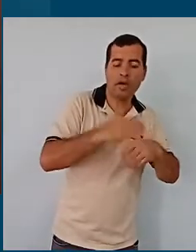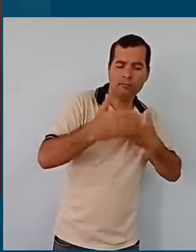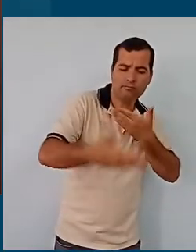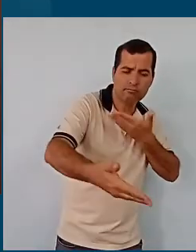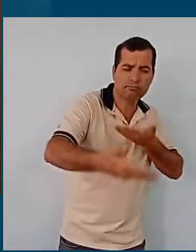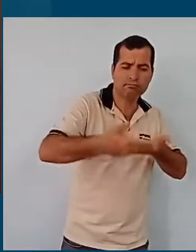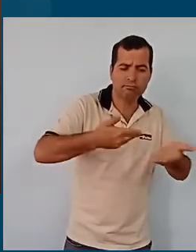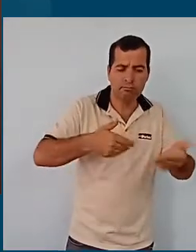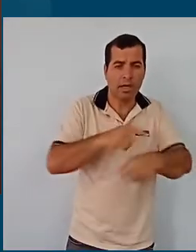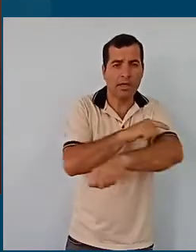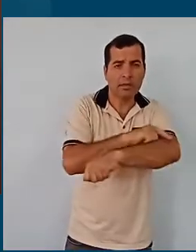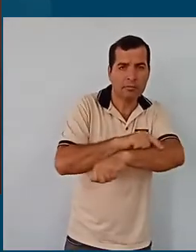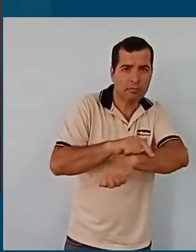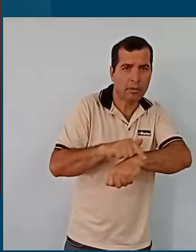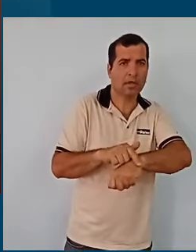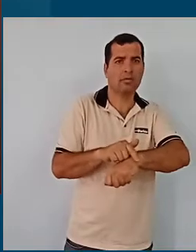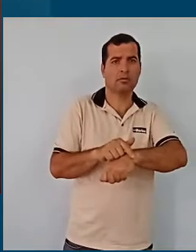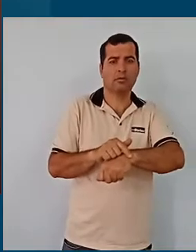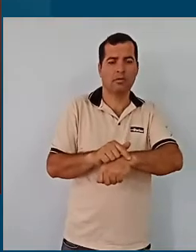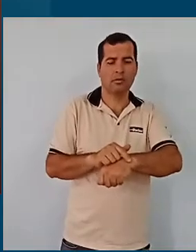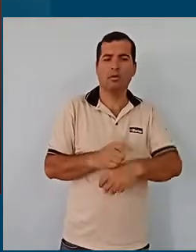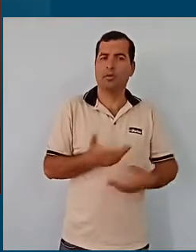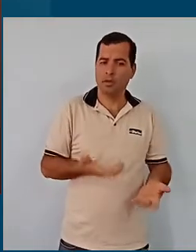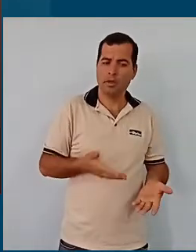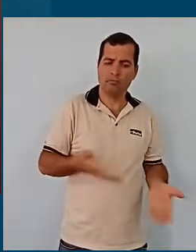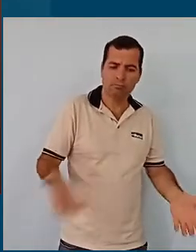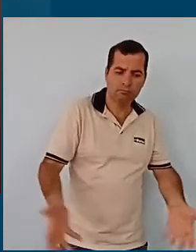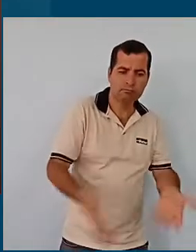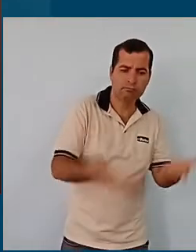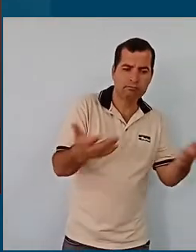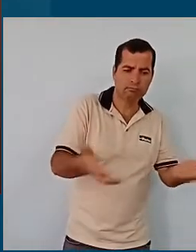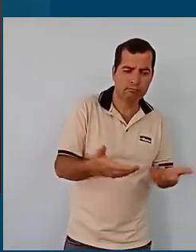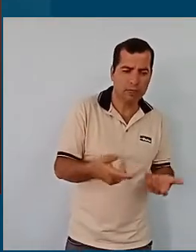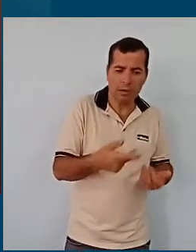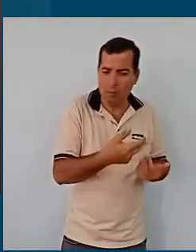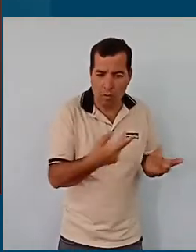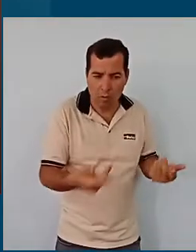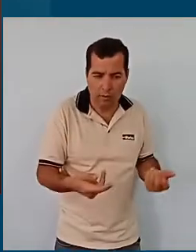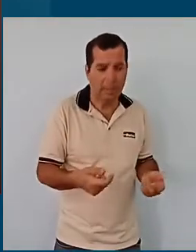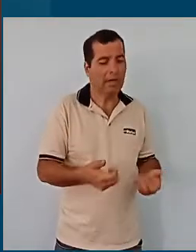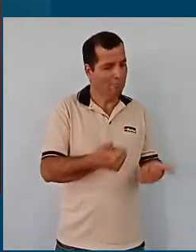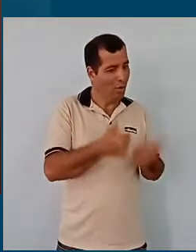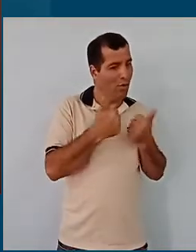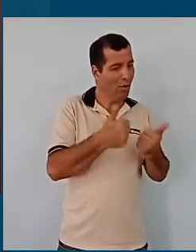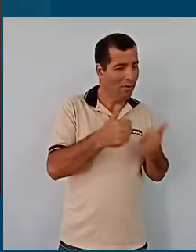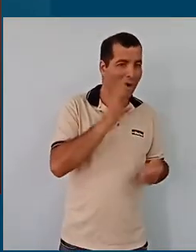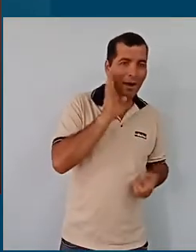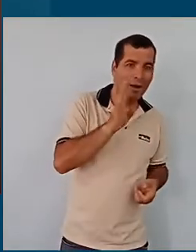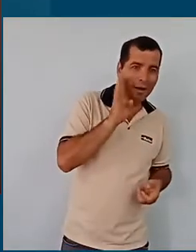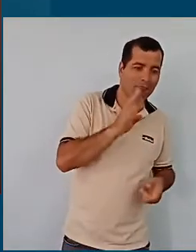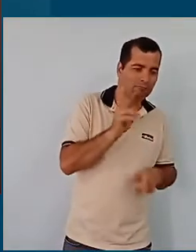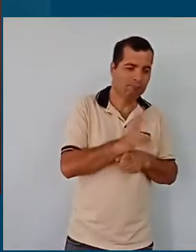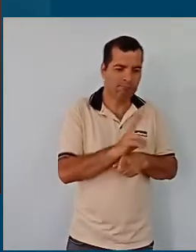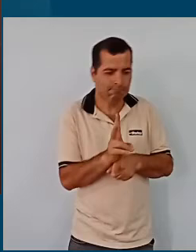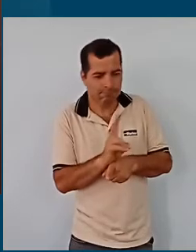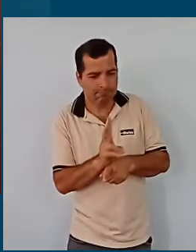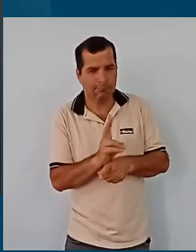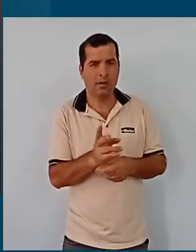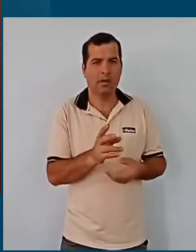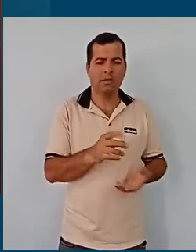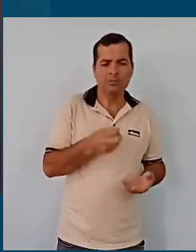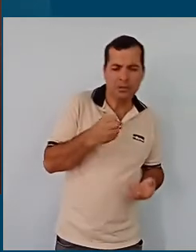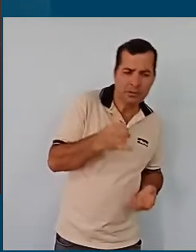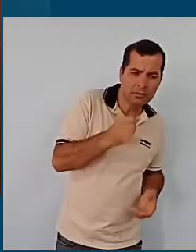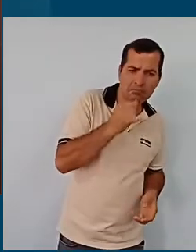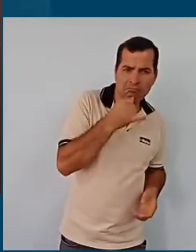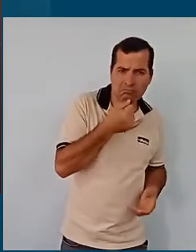gente respeita, se a gente aposta nele, se a gente acolhe as suas iniciativas, se a gente cuida das suas